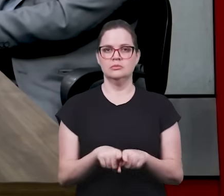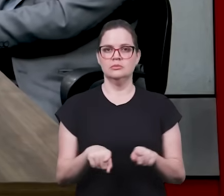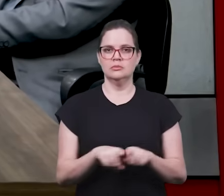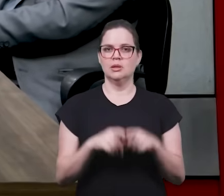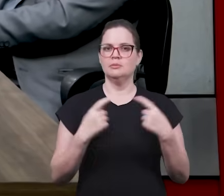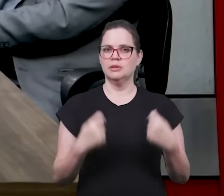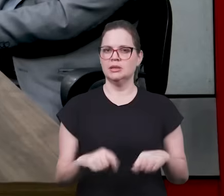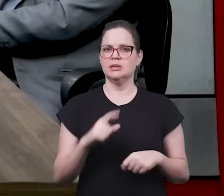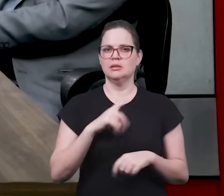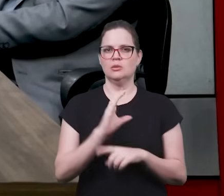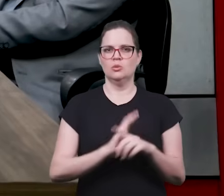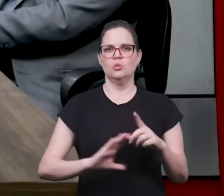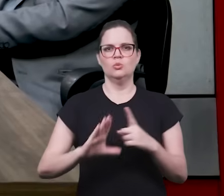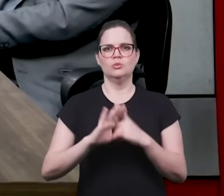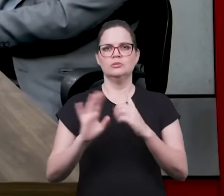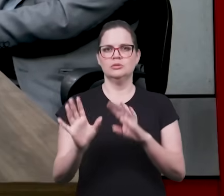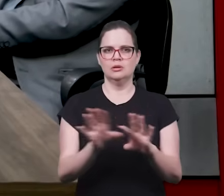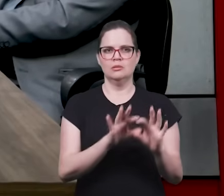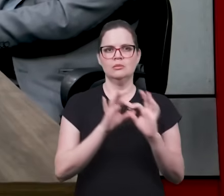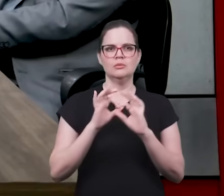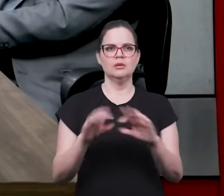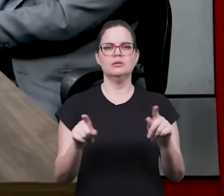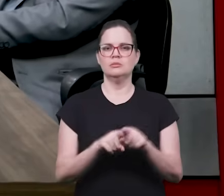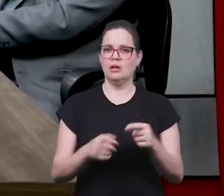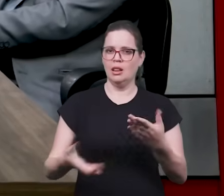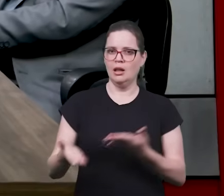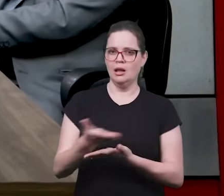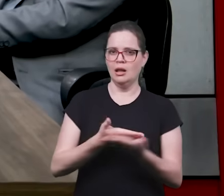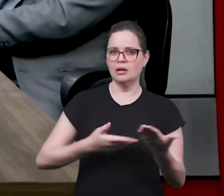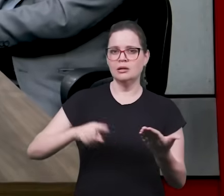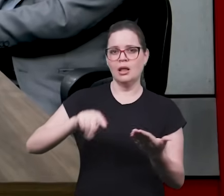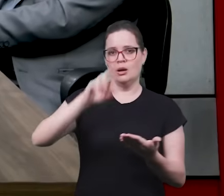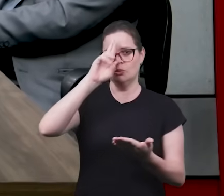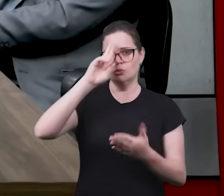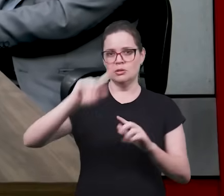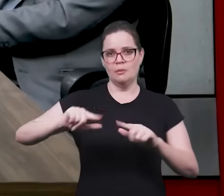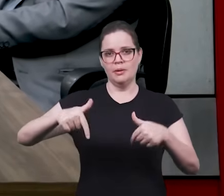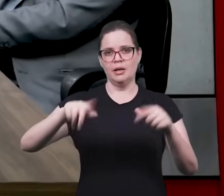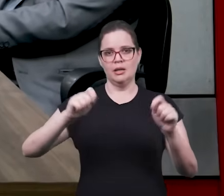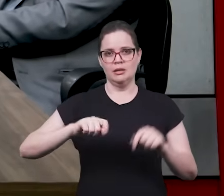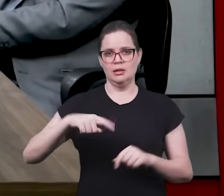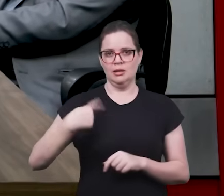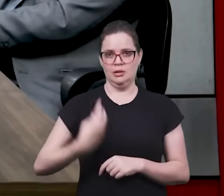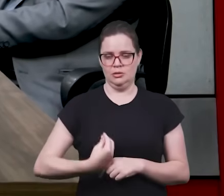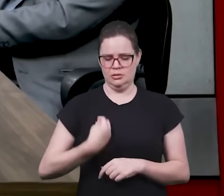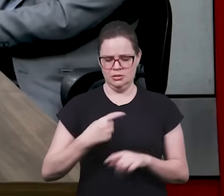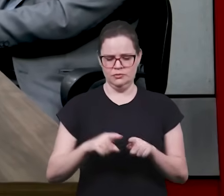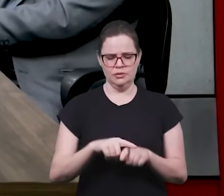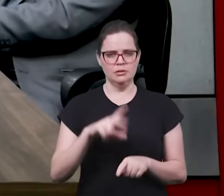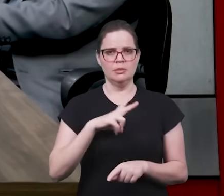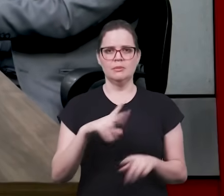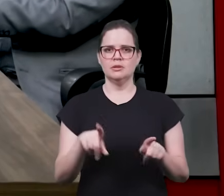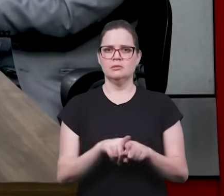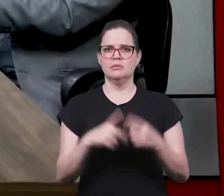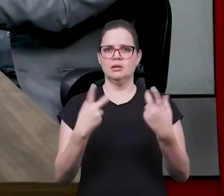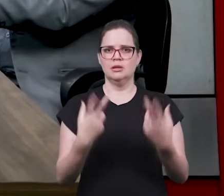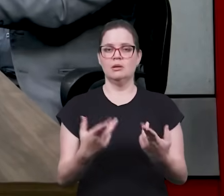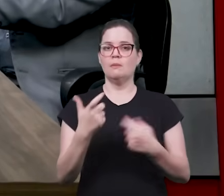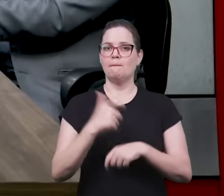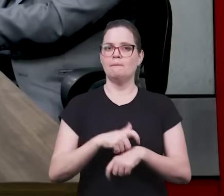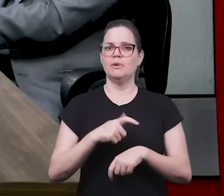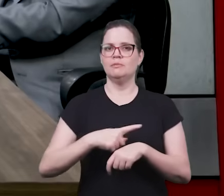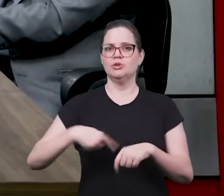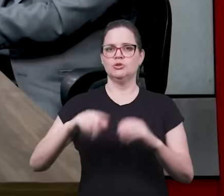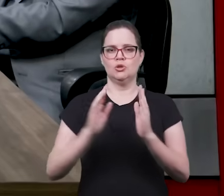um culto de comunhão, um ambiente onde o Senhor possa operar, e na nossa vida também, né, pastor Ronieli? No sentido assim de termos